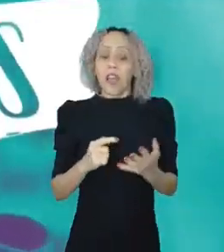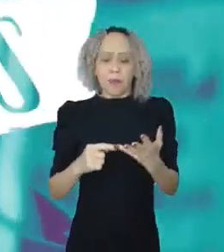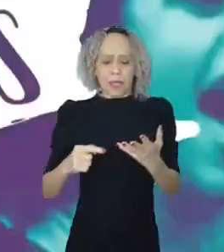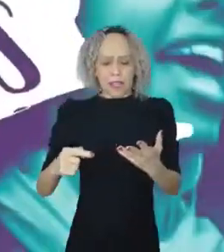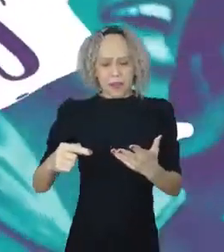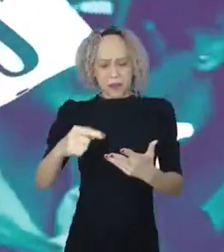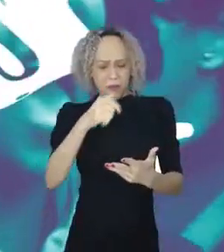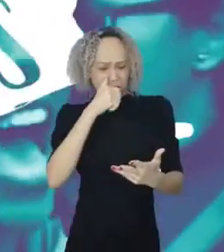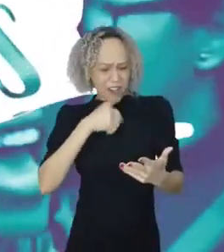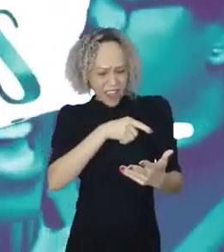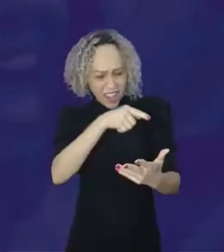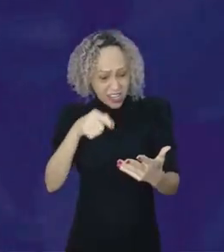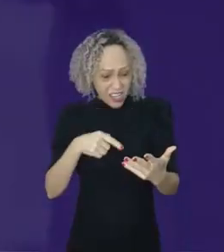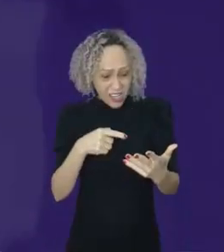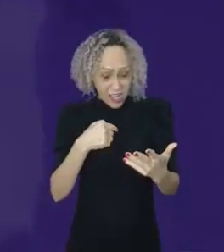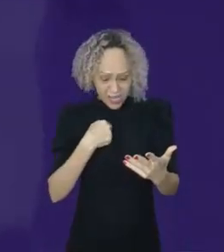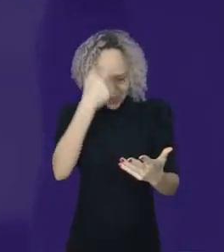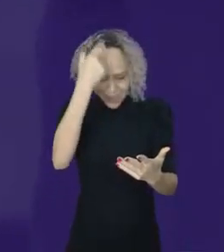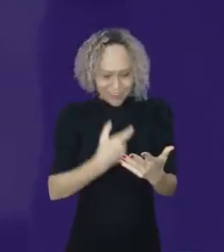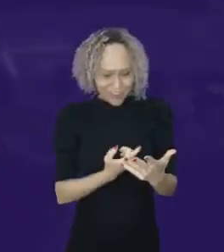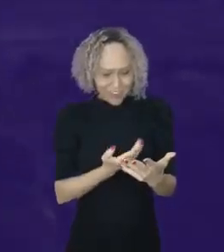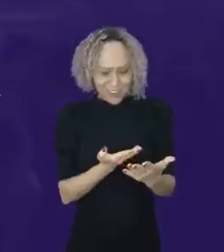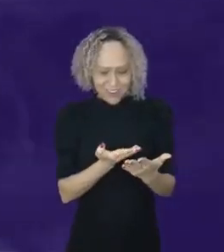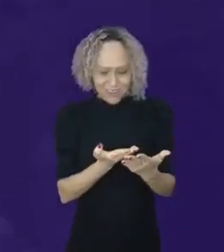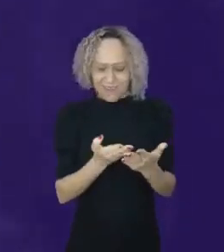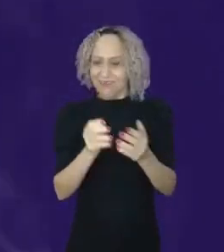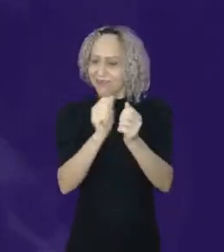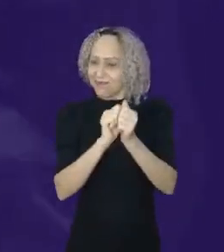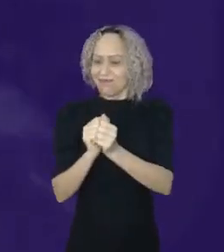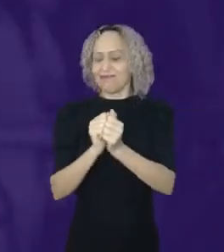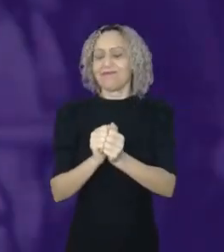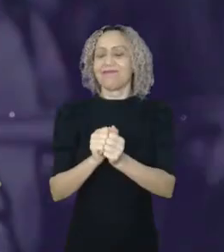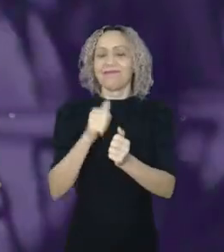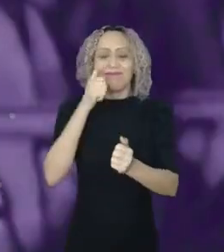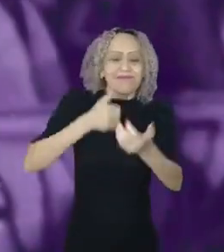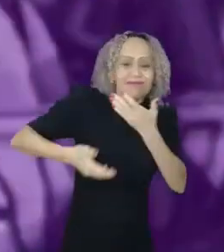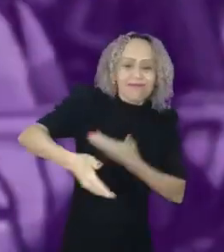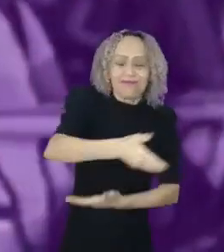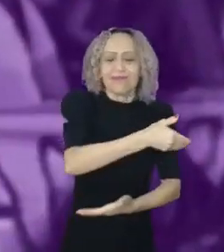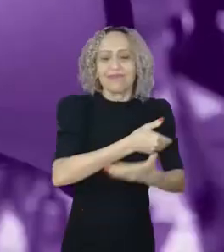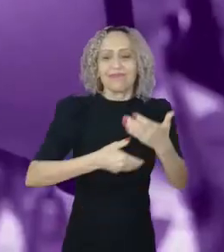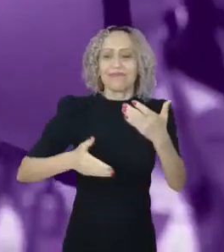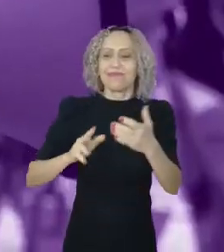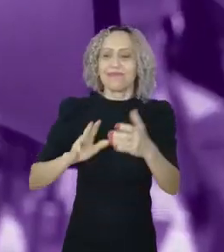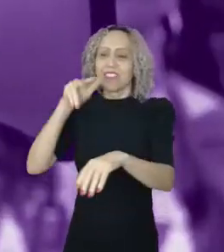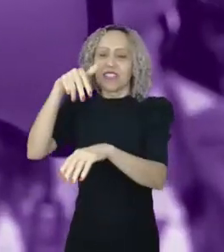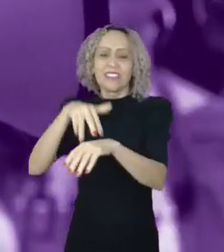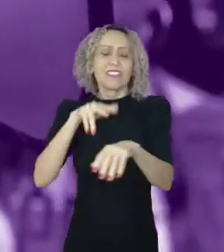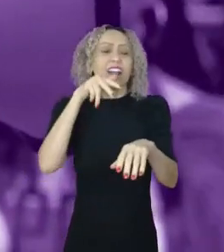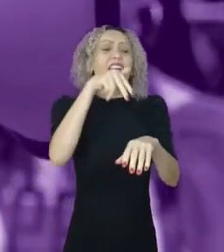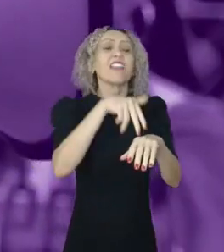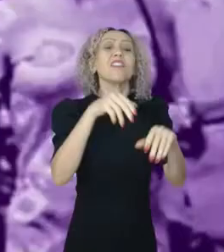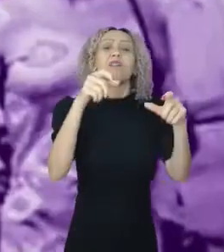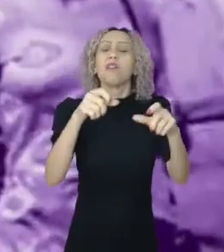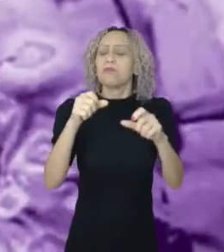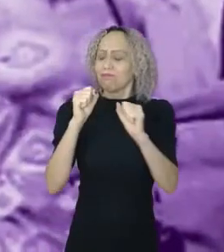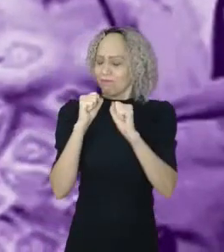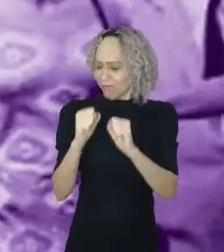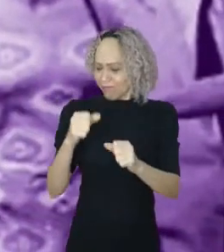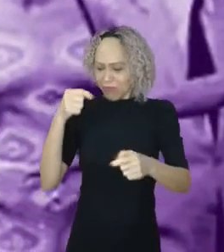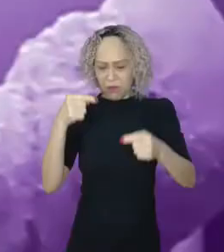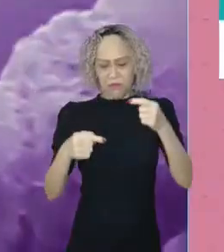Eu sou uma delas, são elas por elas, ocupando os espaços